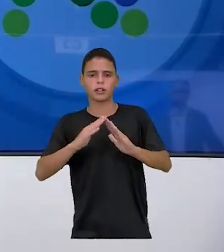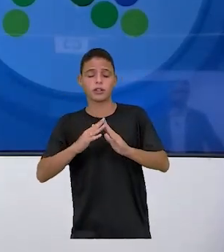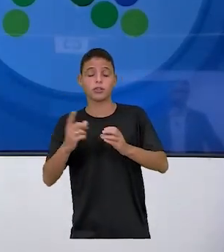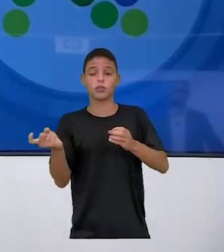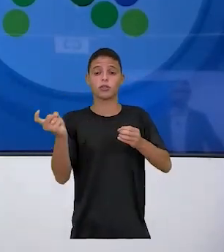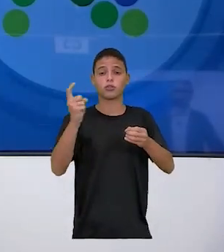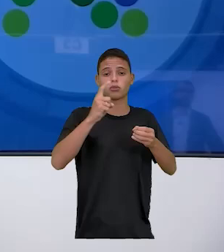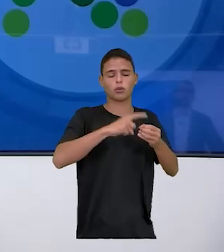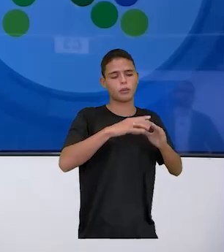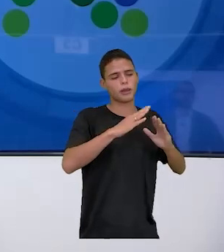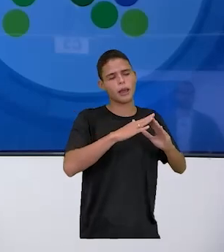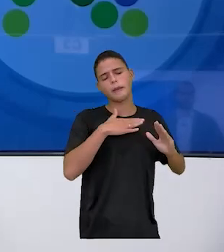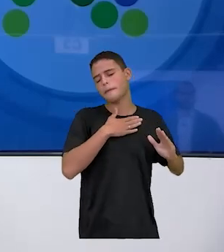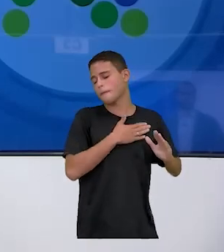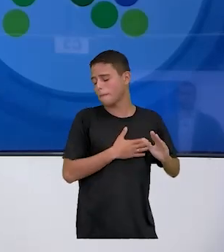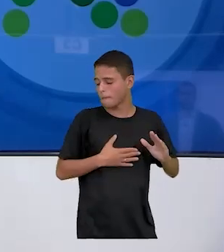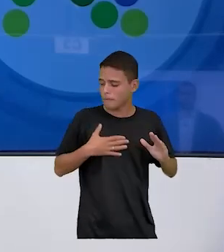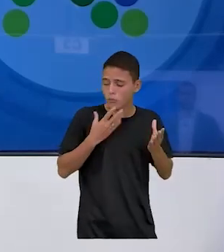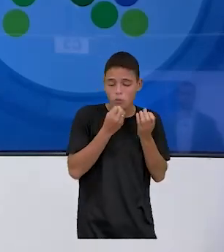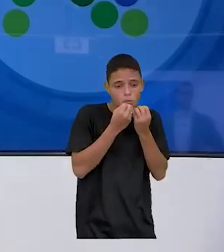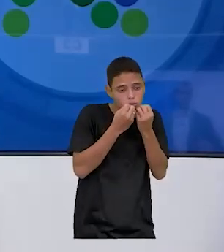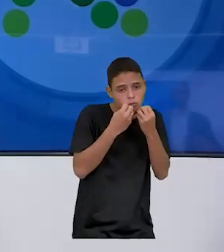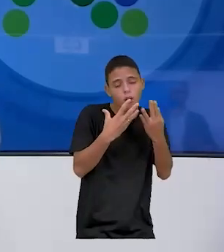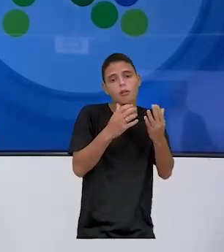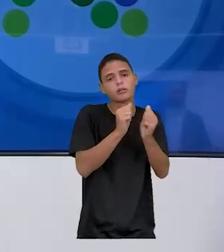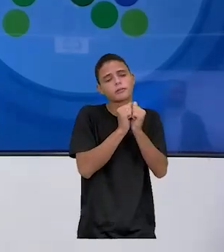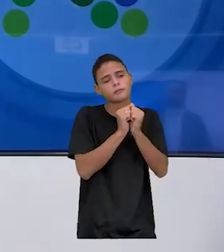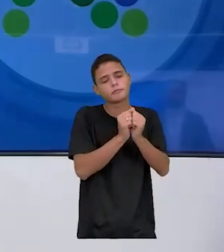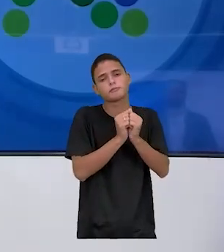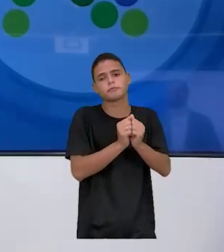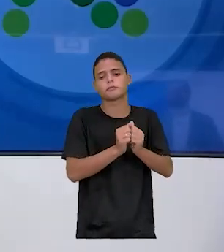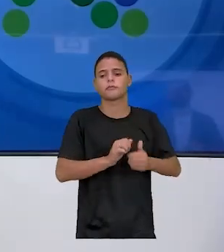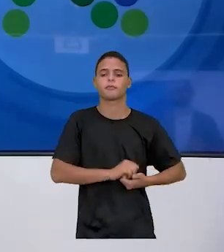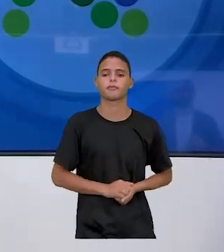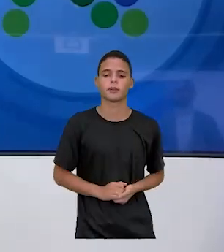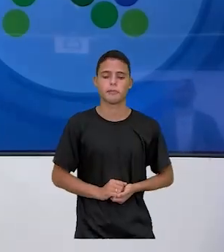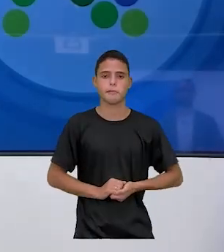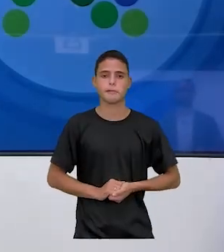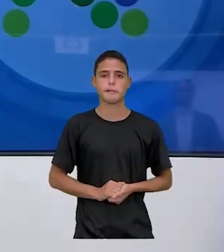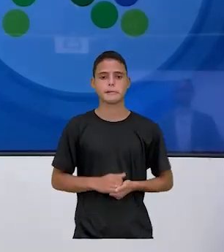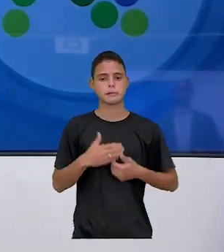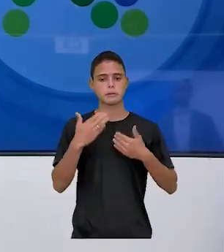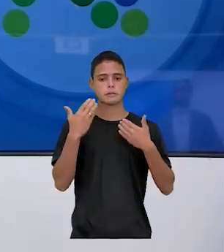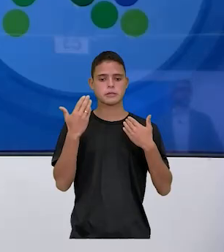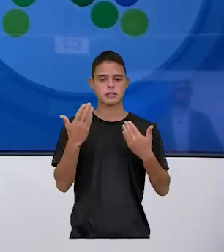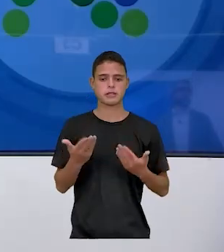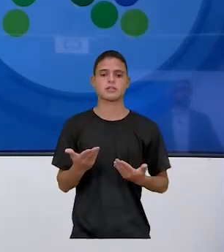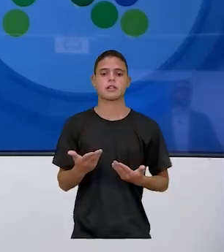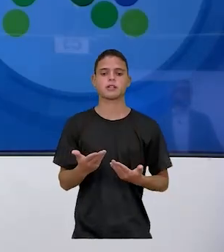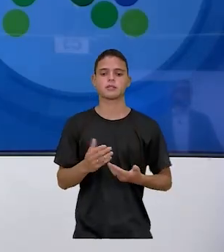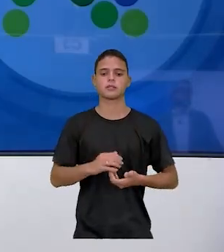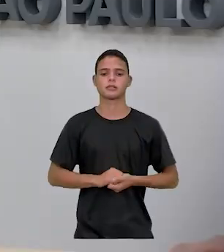delícia a nossa cama, que delícia o nosso lugar, é perto de que a gente gosta. Então é sobre isso. Seria, professor Mauro, uma